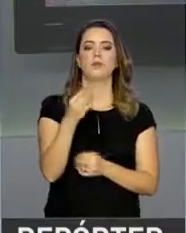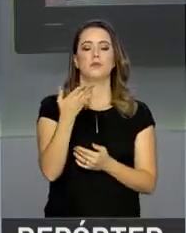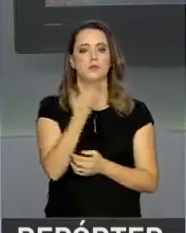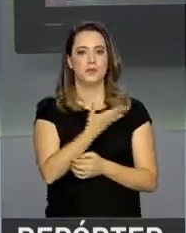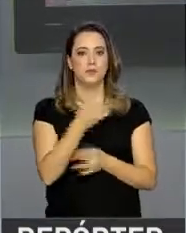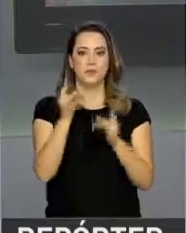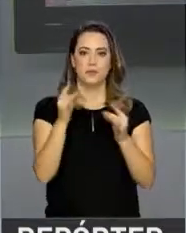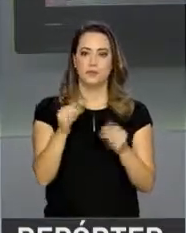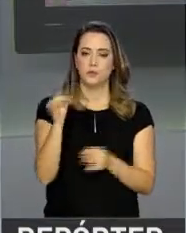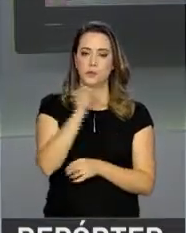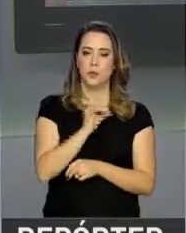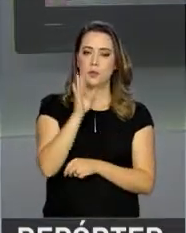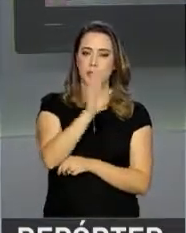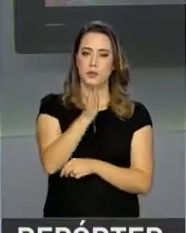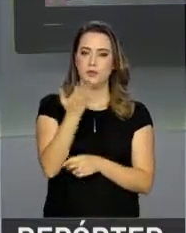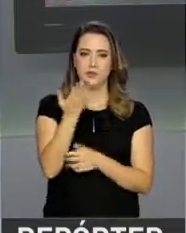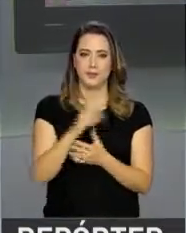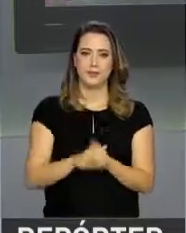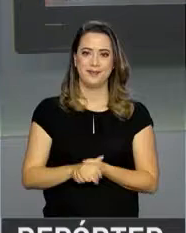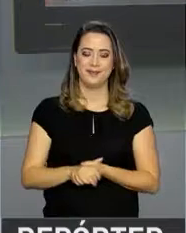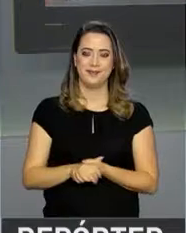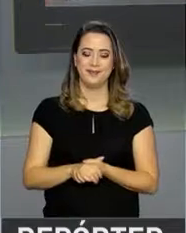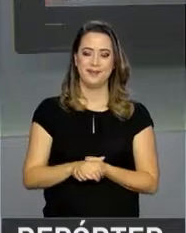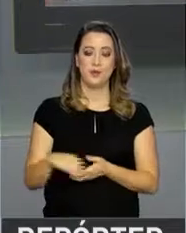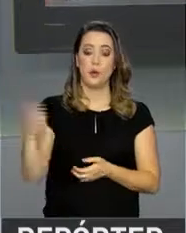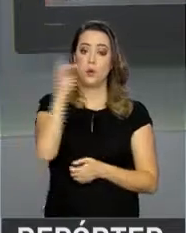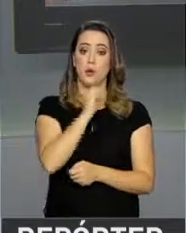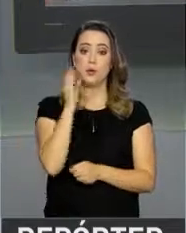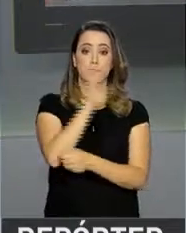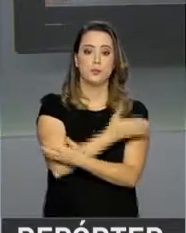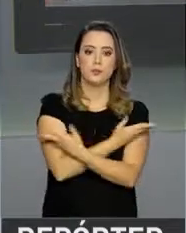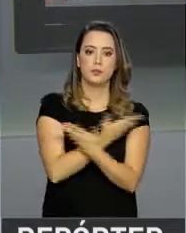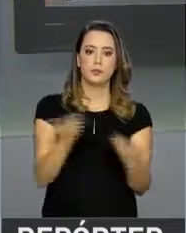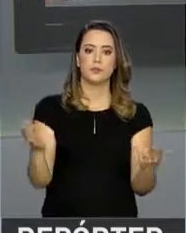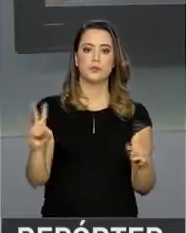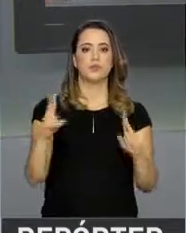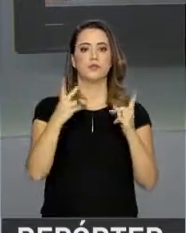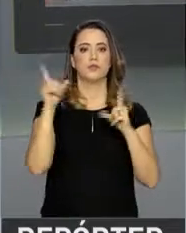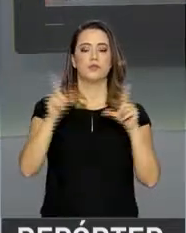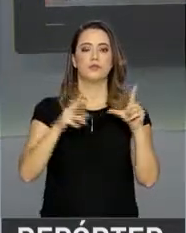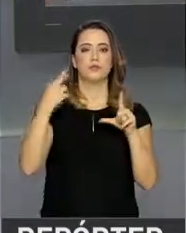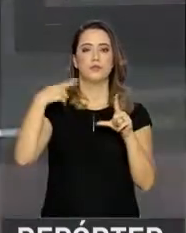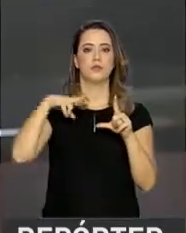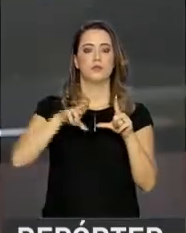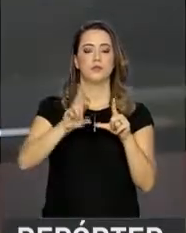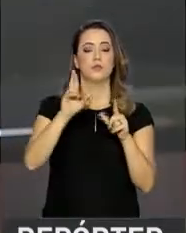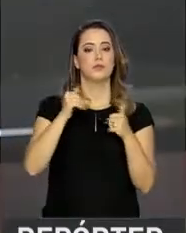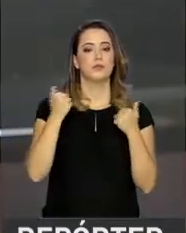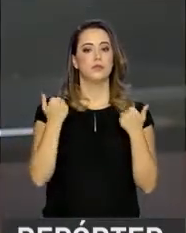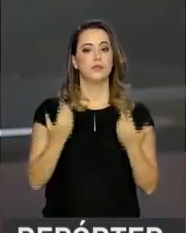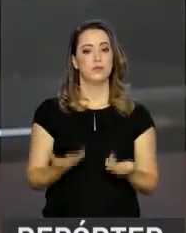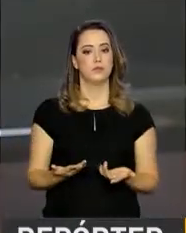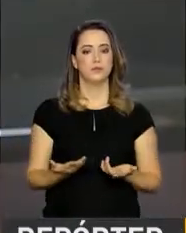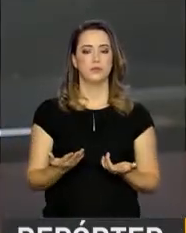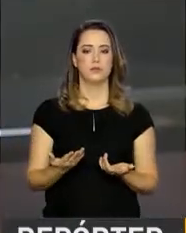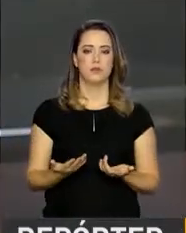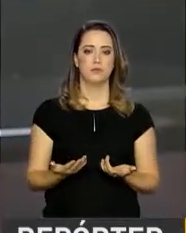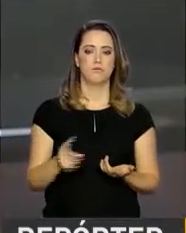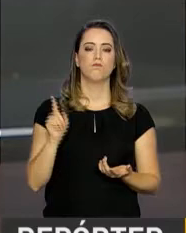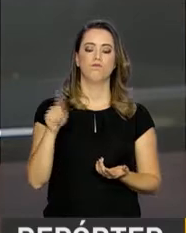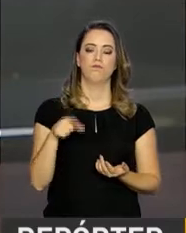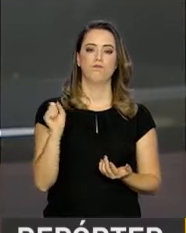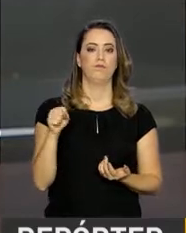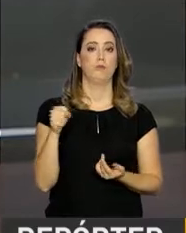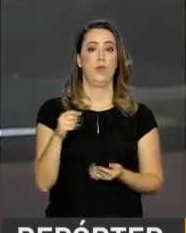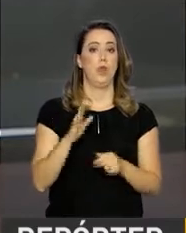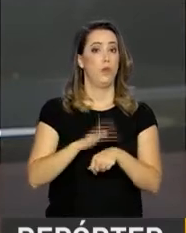Paulo Lasalvia. Boa tarde, Paulo. Boa tarde, Ana. Boa tarde a todos que nos assistem na TV NBR. Olha, Ana, é isso